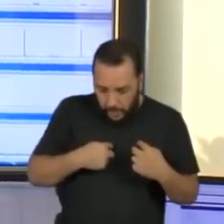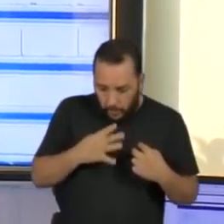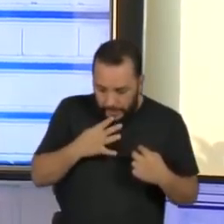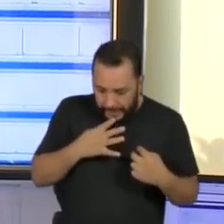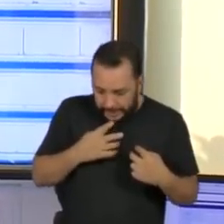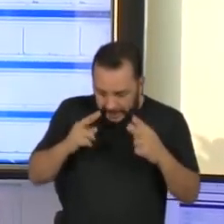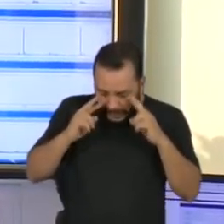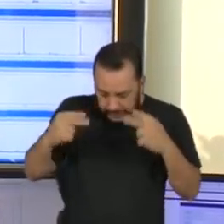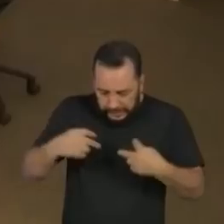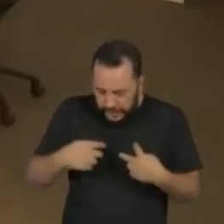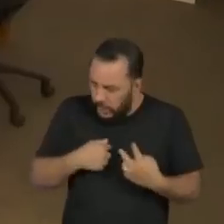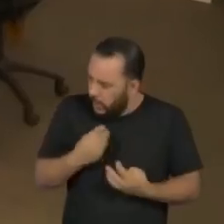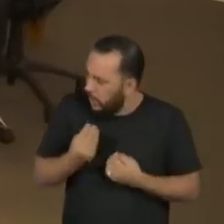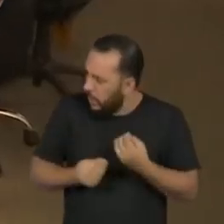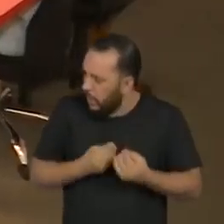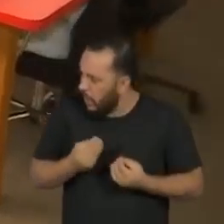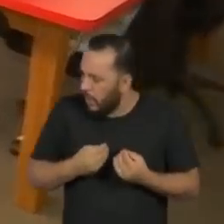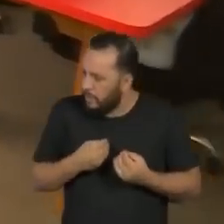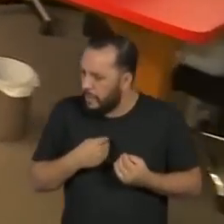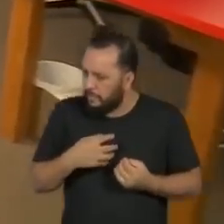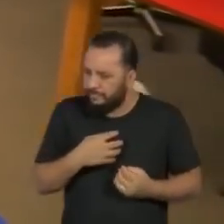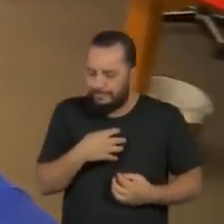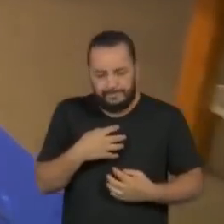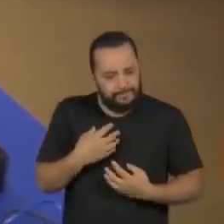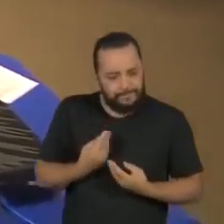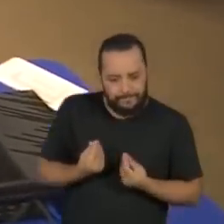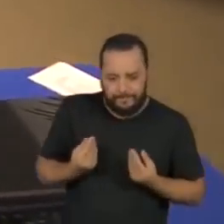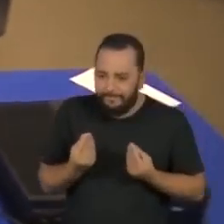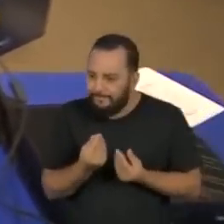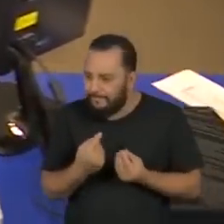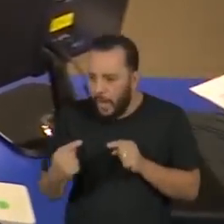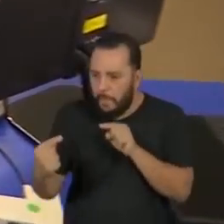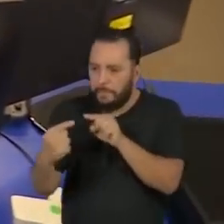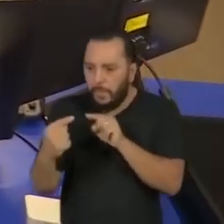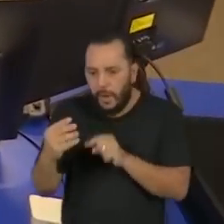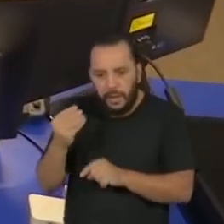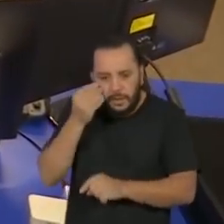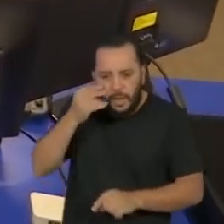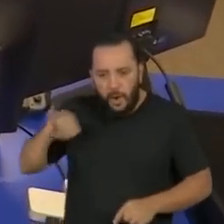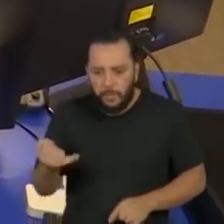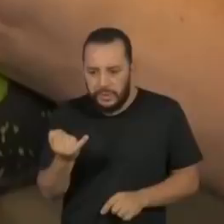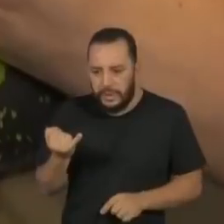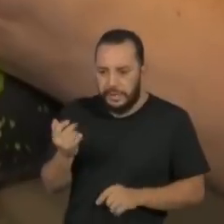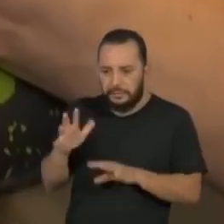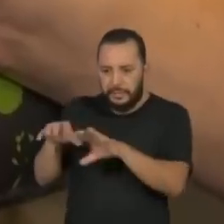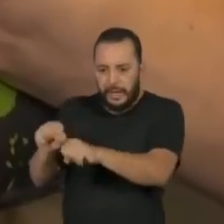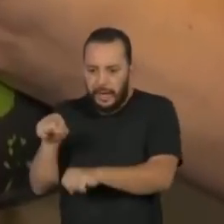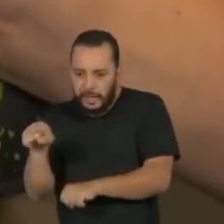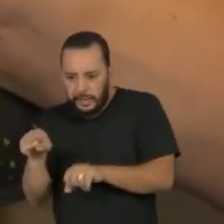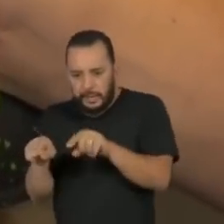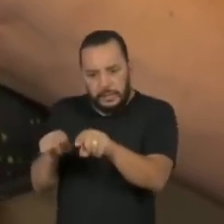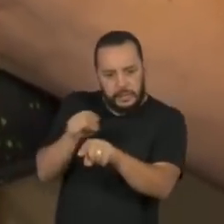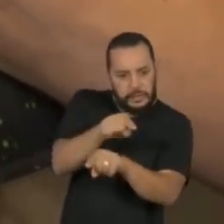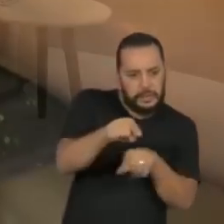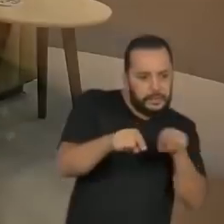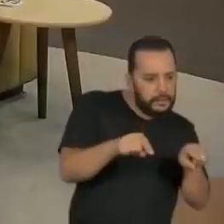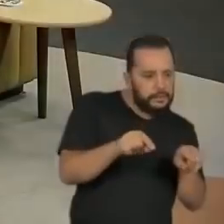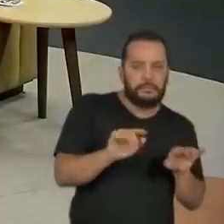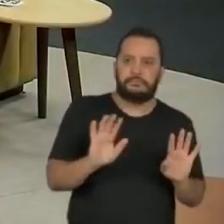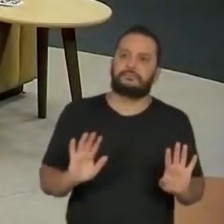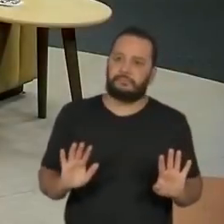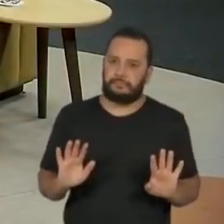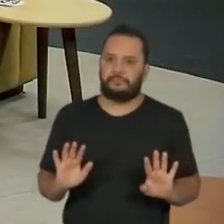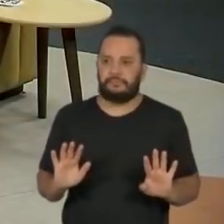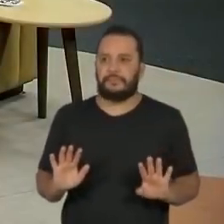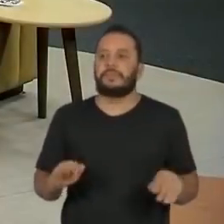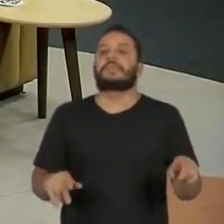autoconhecimento, para saber como é que ele se insere aí nessas novas e grandes oportunidades. E quais seriam as áreas que hoje